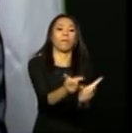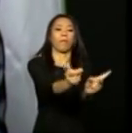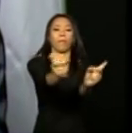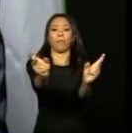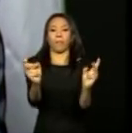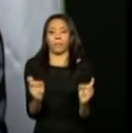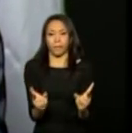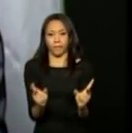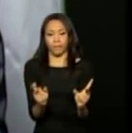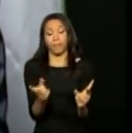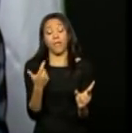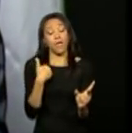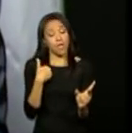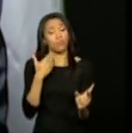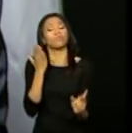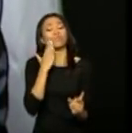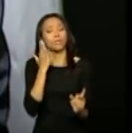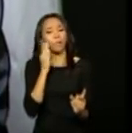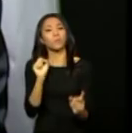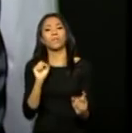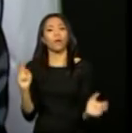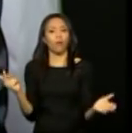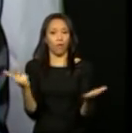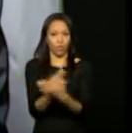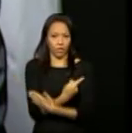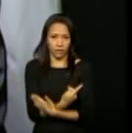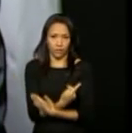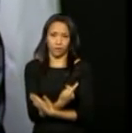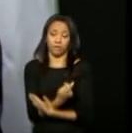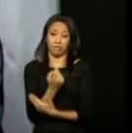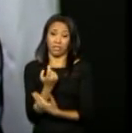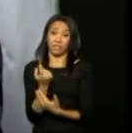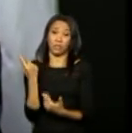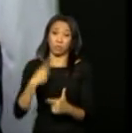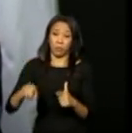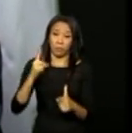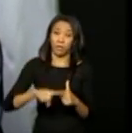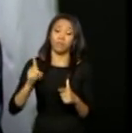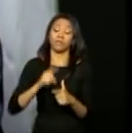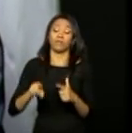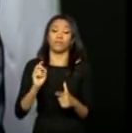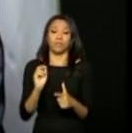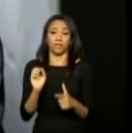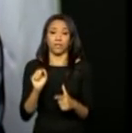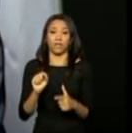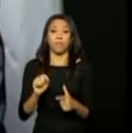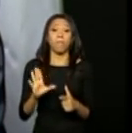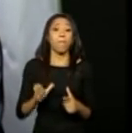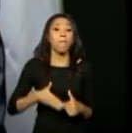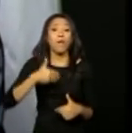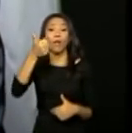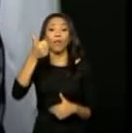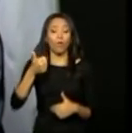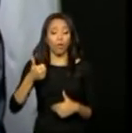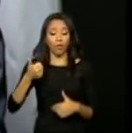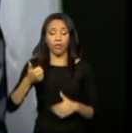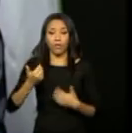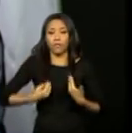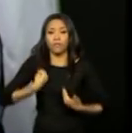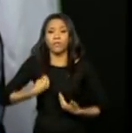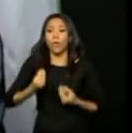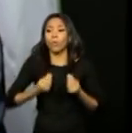Estou a par de muitas das dificuldades enfrentadas pelos servidores, das demandas por melhoria nas condições de trabalho